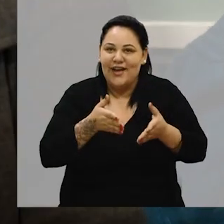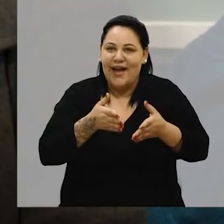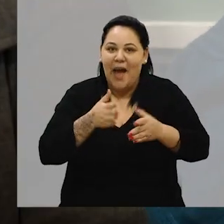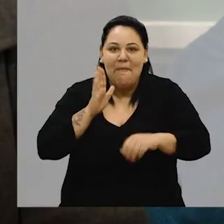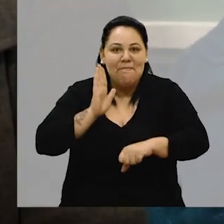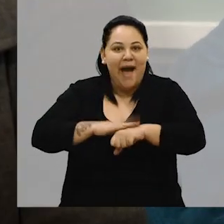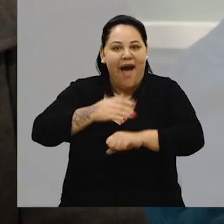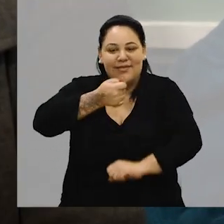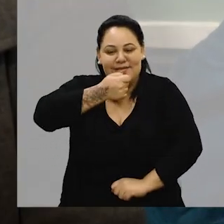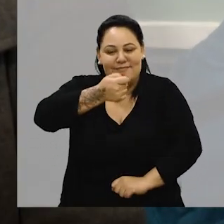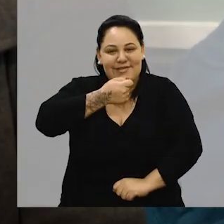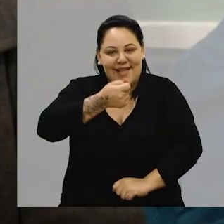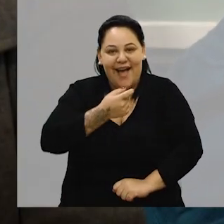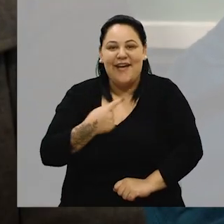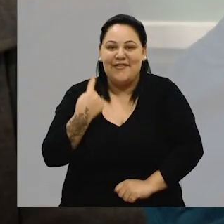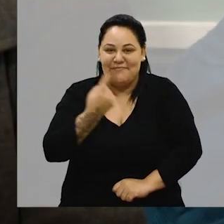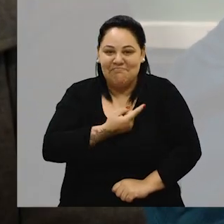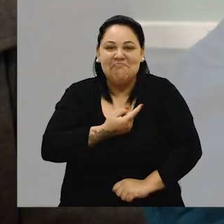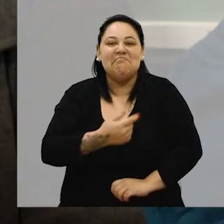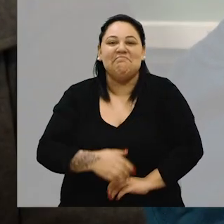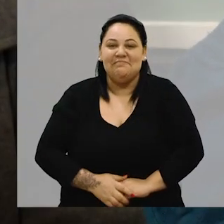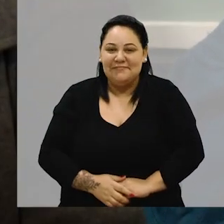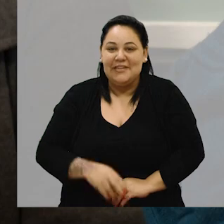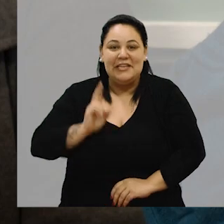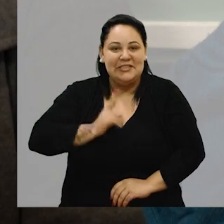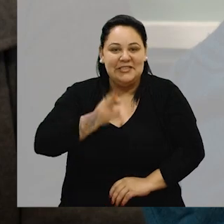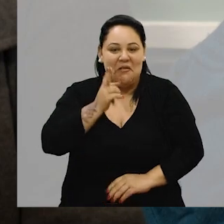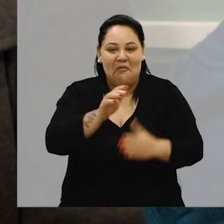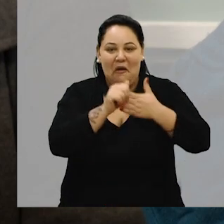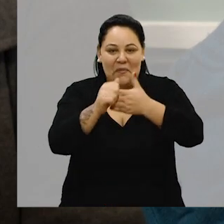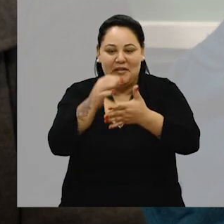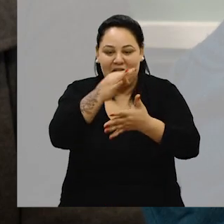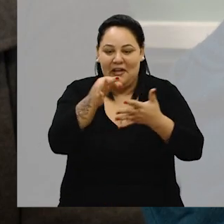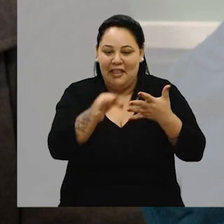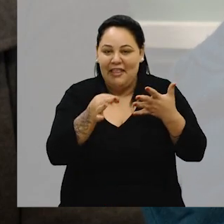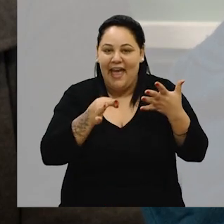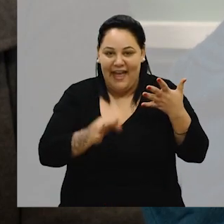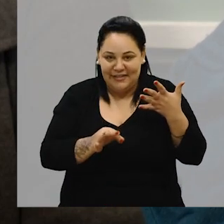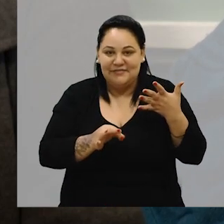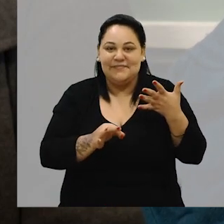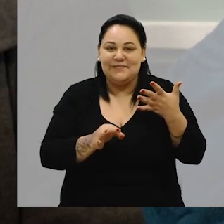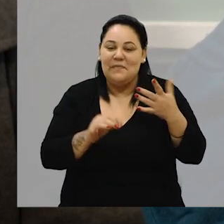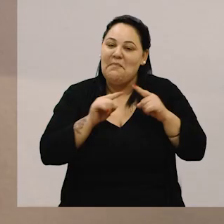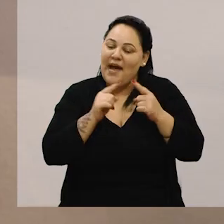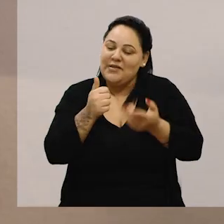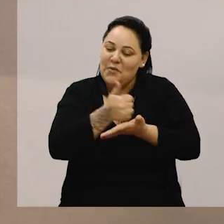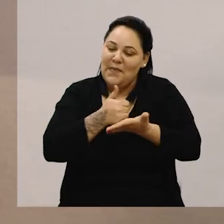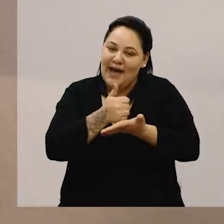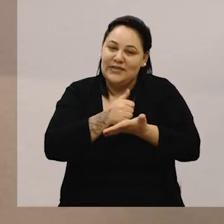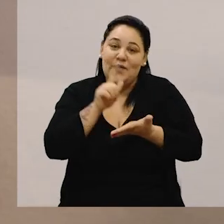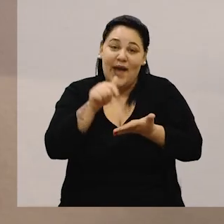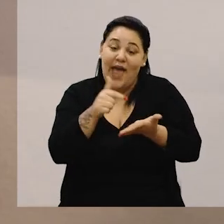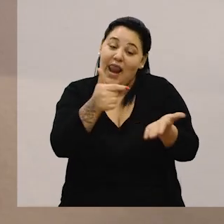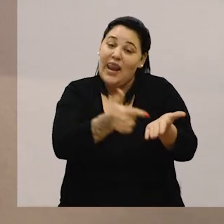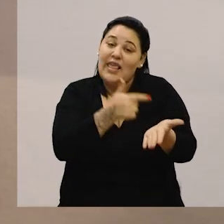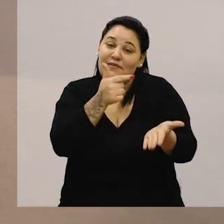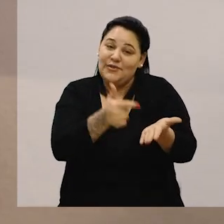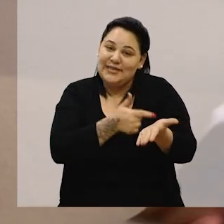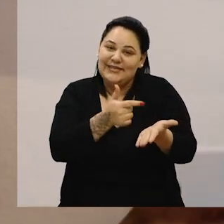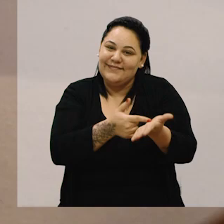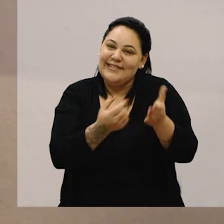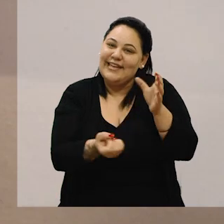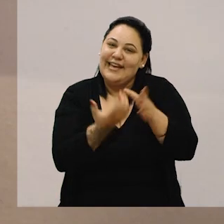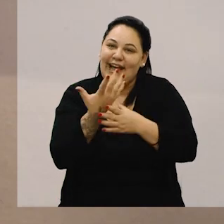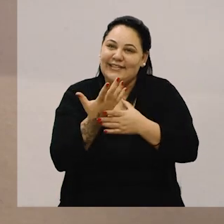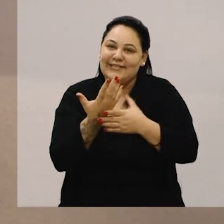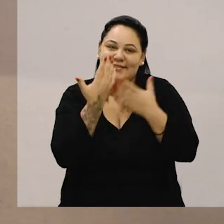mais entrevistada, e aí sempre seguindo um critério do programa, às vezes com algumas exceções, mas o critério básico são obras lançadas. Então